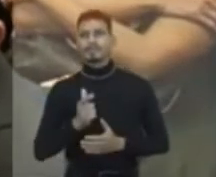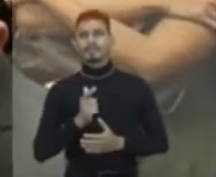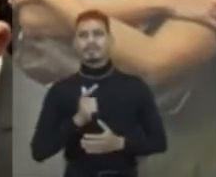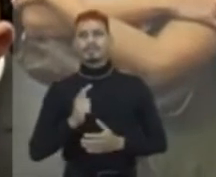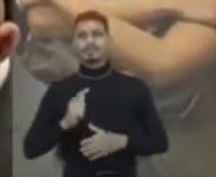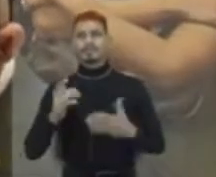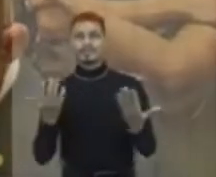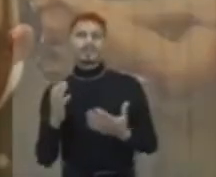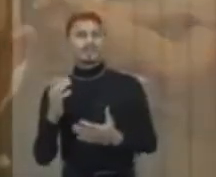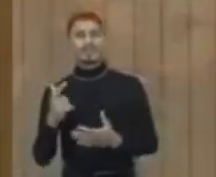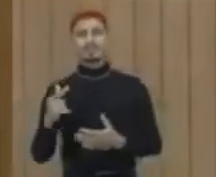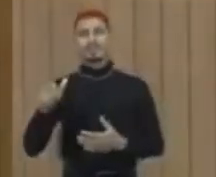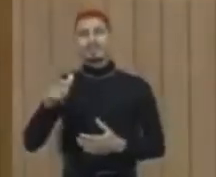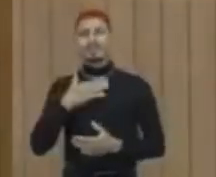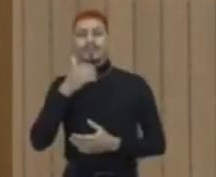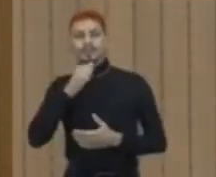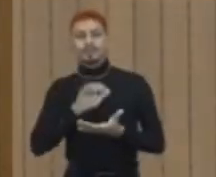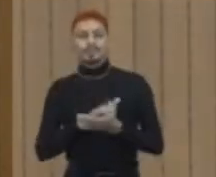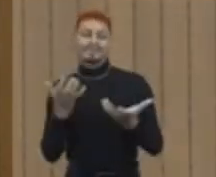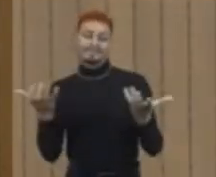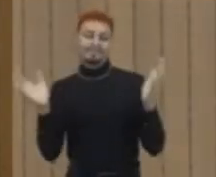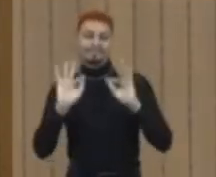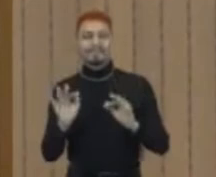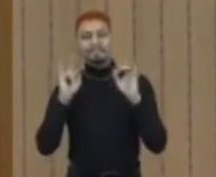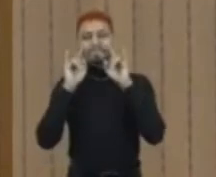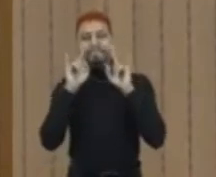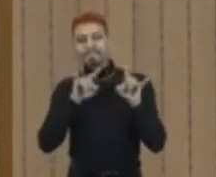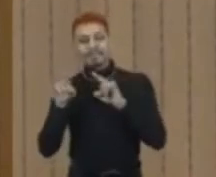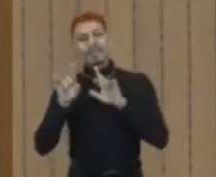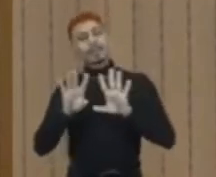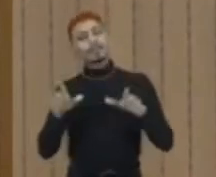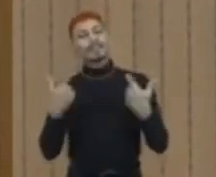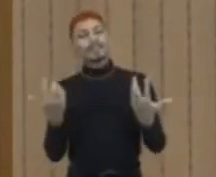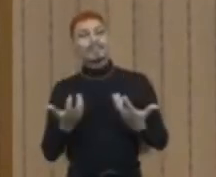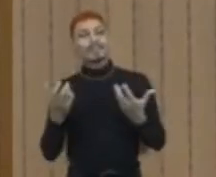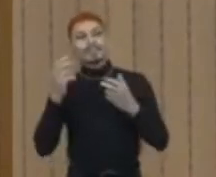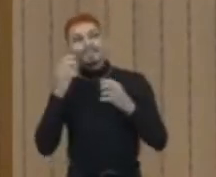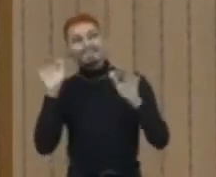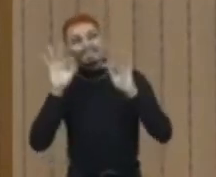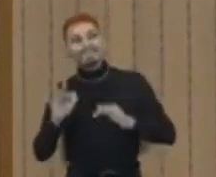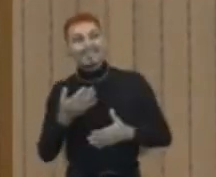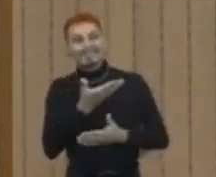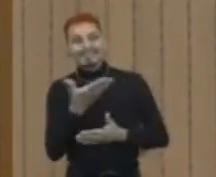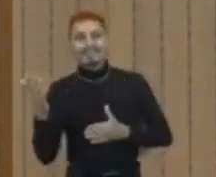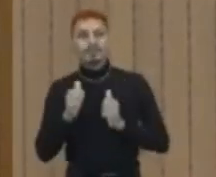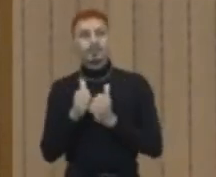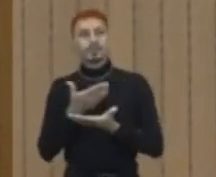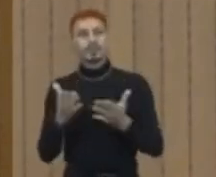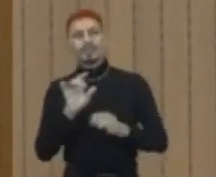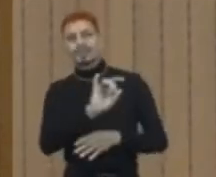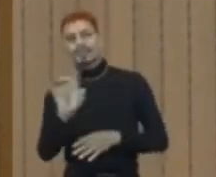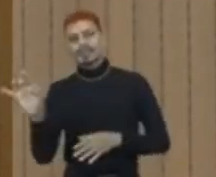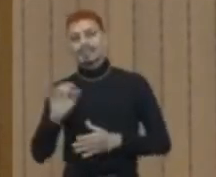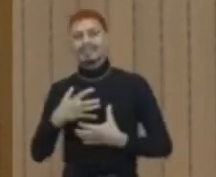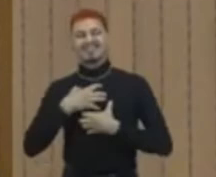Cíntia ficaria muito feliz de presenciar, e que eu também fico muito feliz de poder presenciar e poder estar aqui com cada um de vocês. Esse